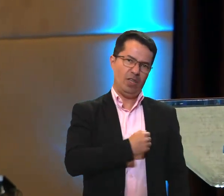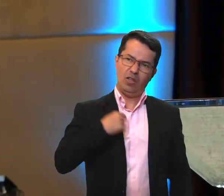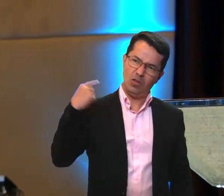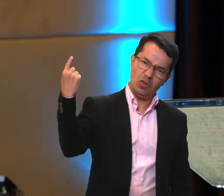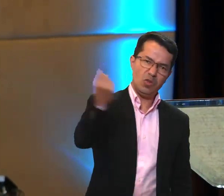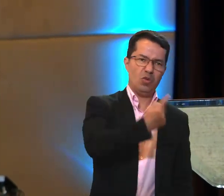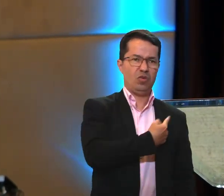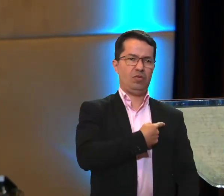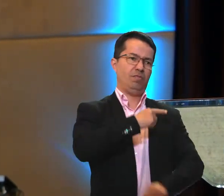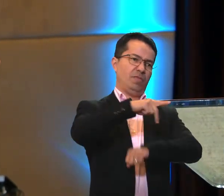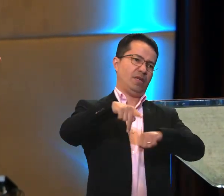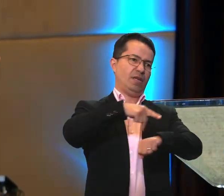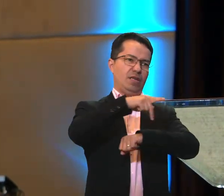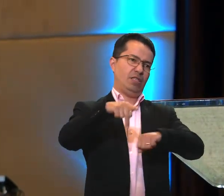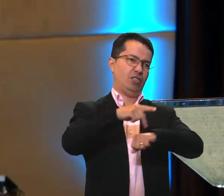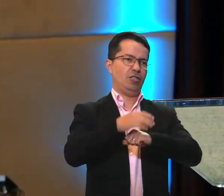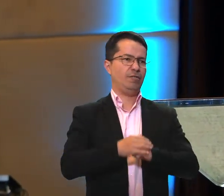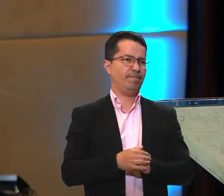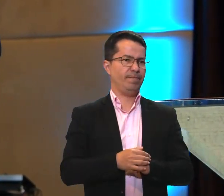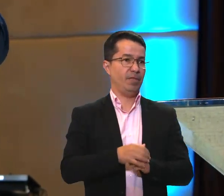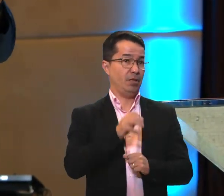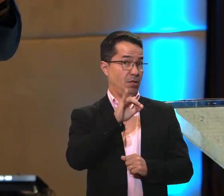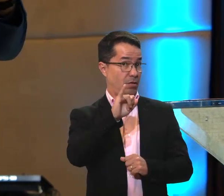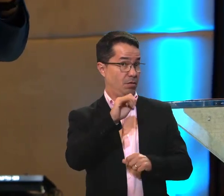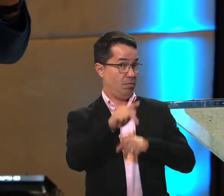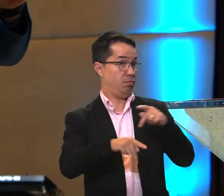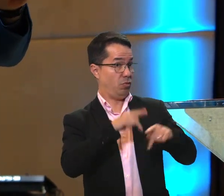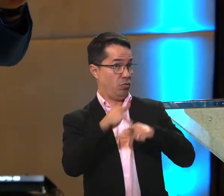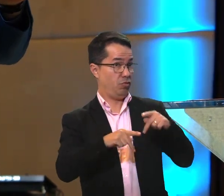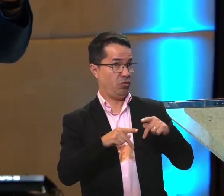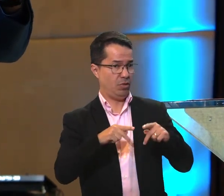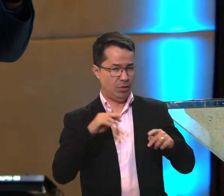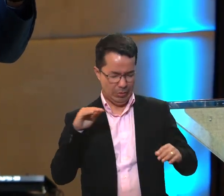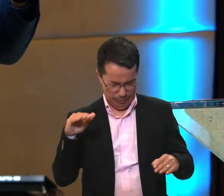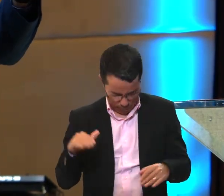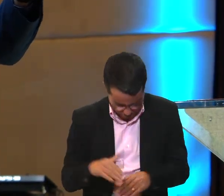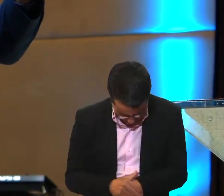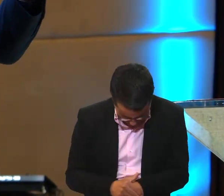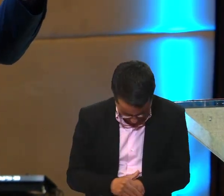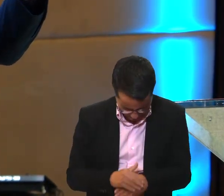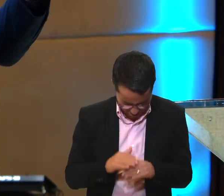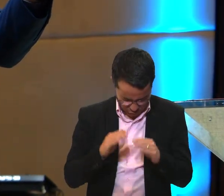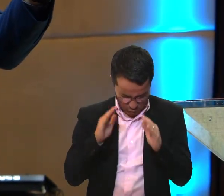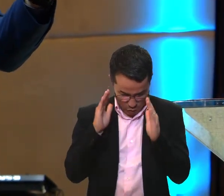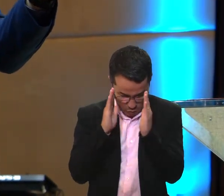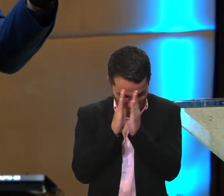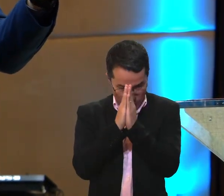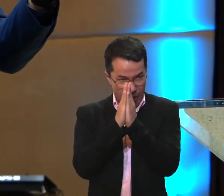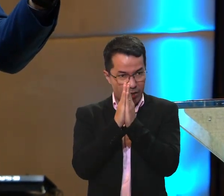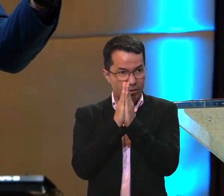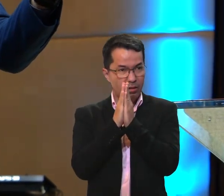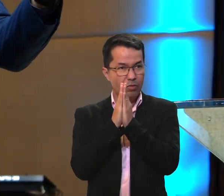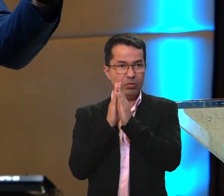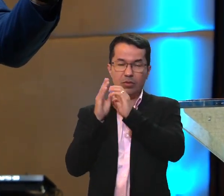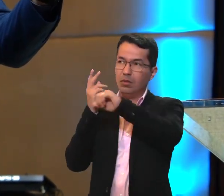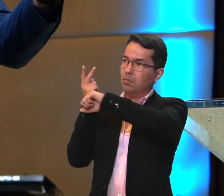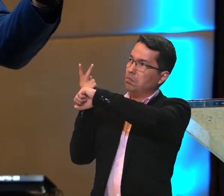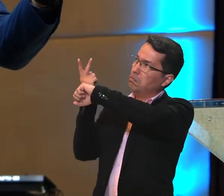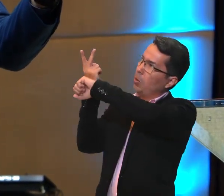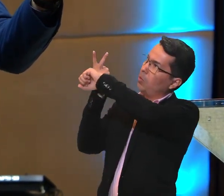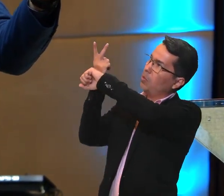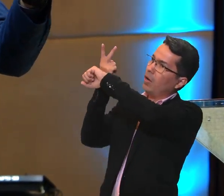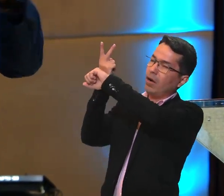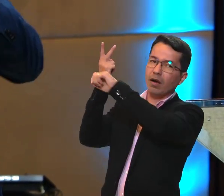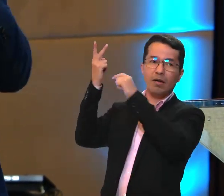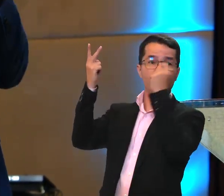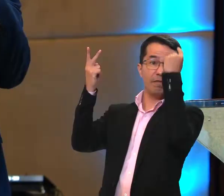Se o meu povo, que se chama pelo meu nome, se humilhar, orar, buscar a minha face. Sabe, no